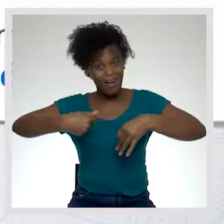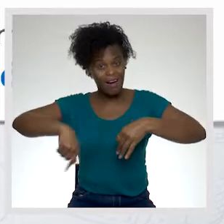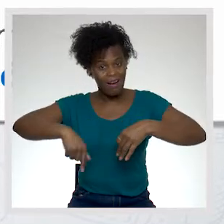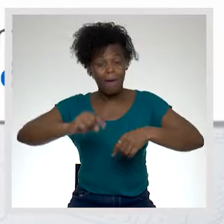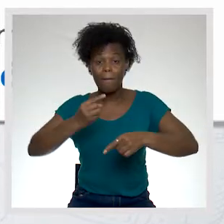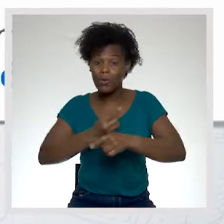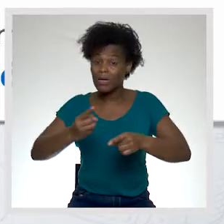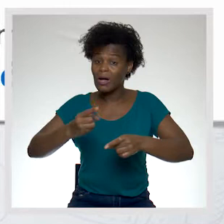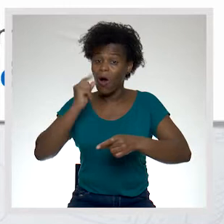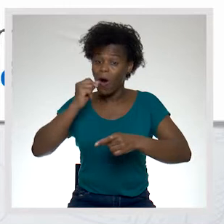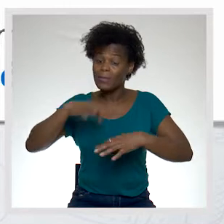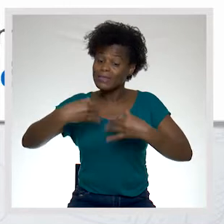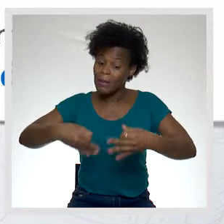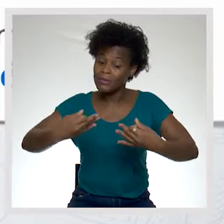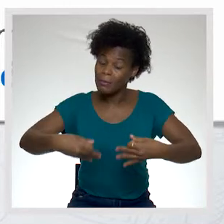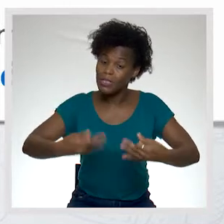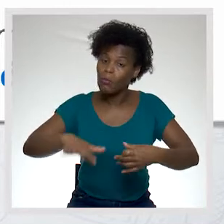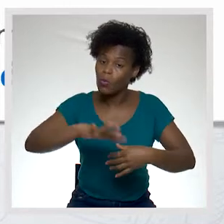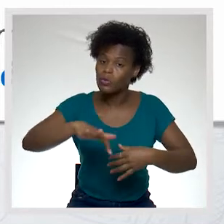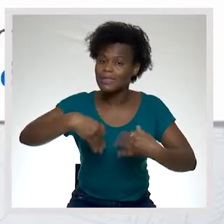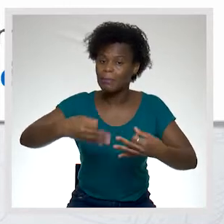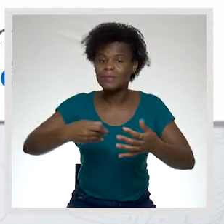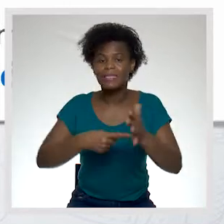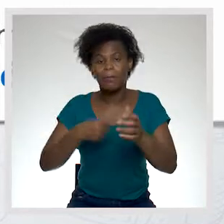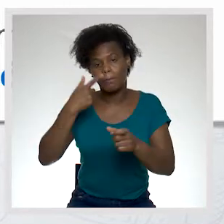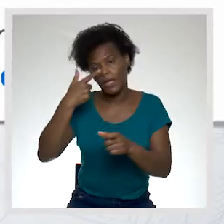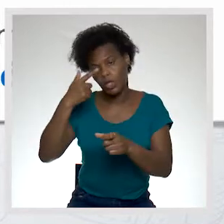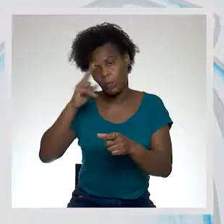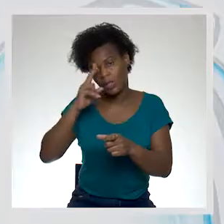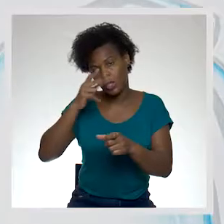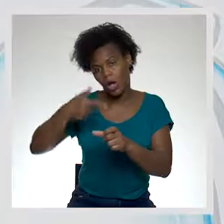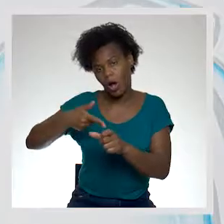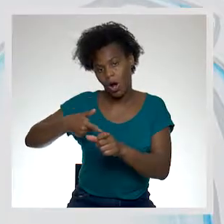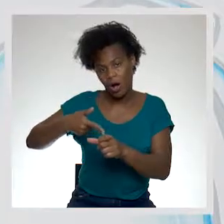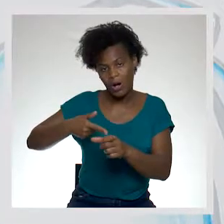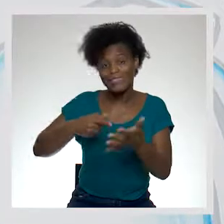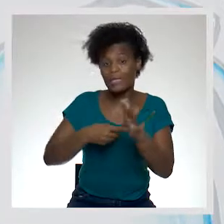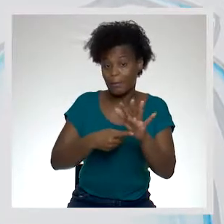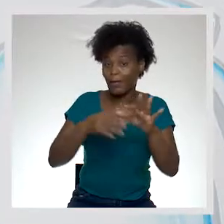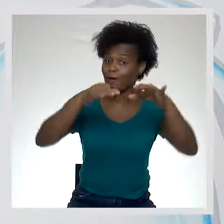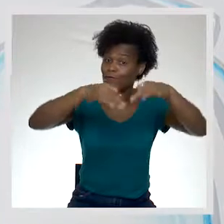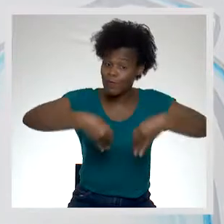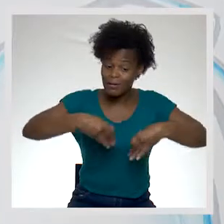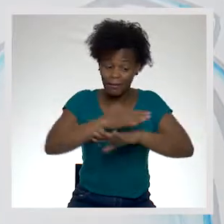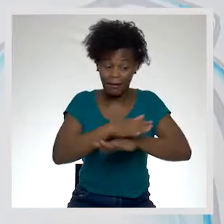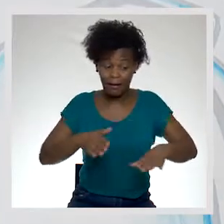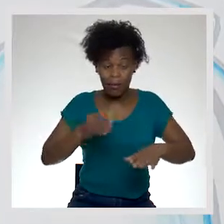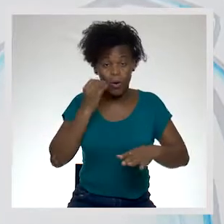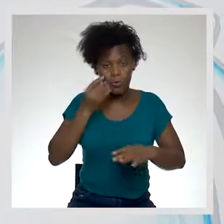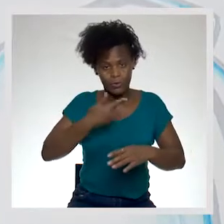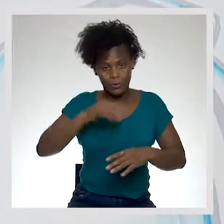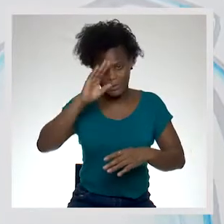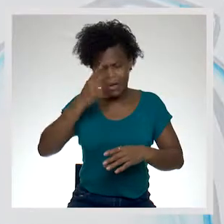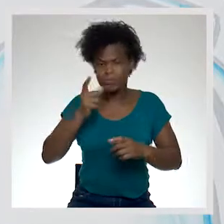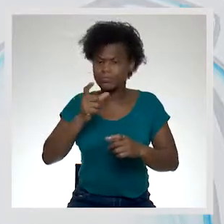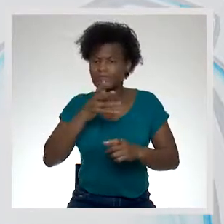utilização excessiva pelo homem. Exemplo, o petróleo. Como sabemos, acabei agora de dar um